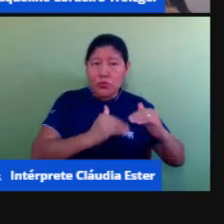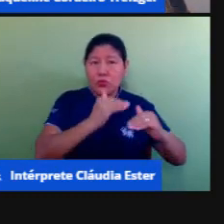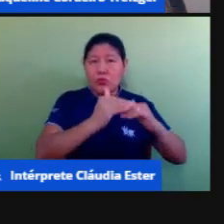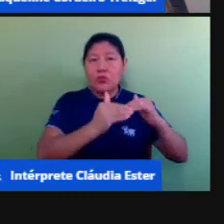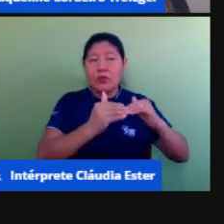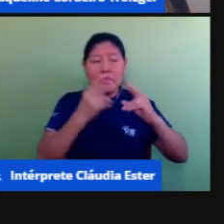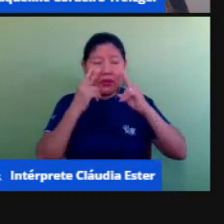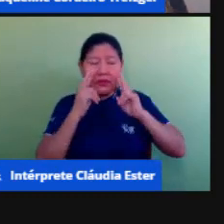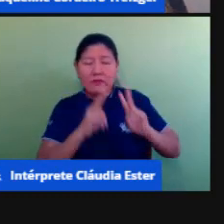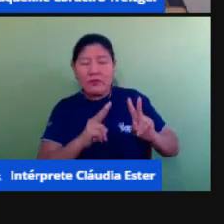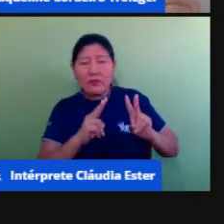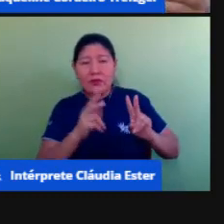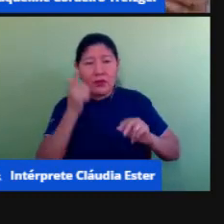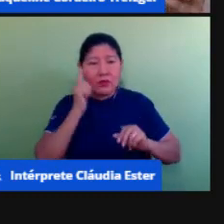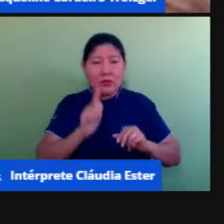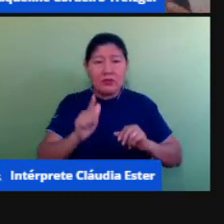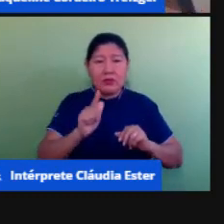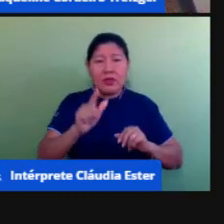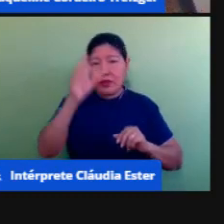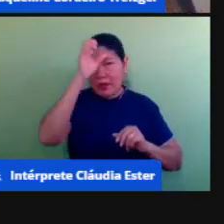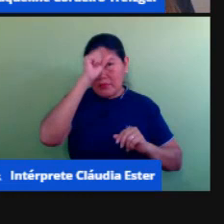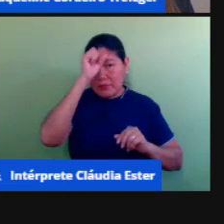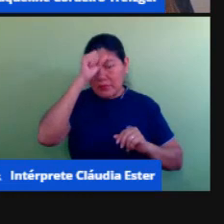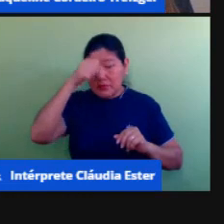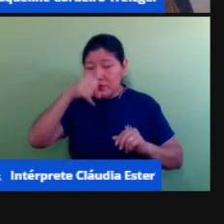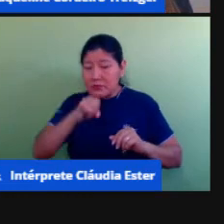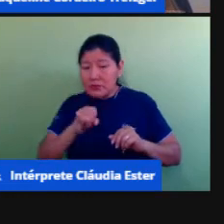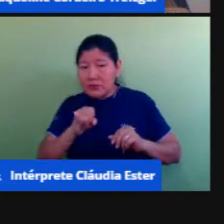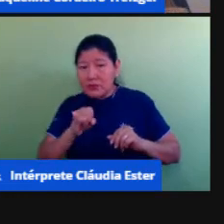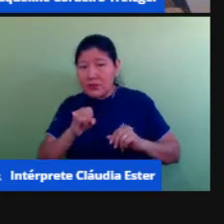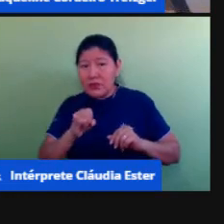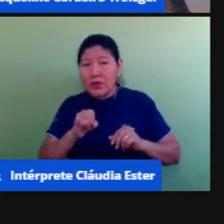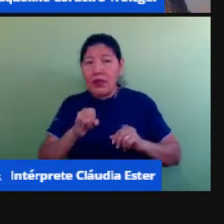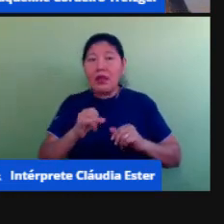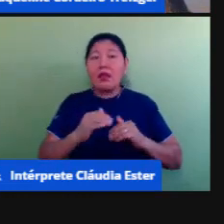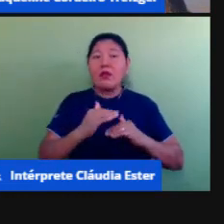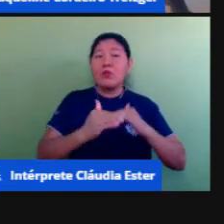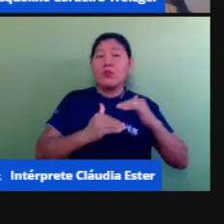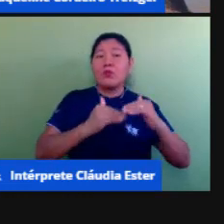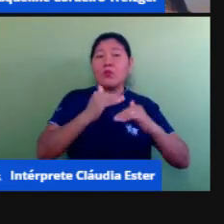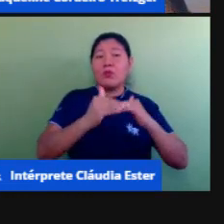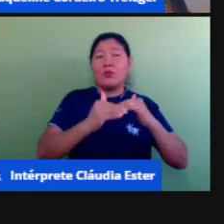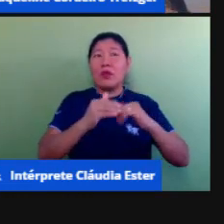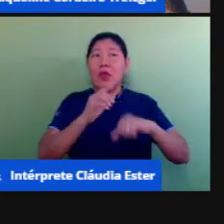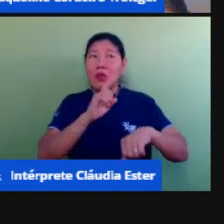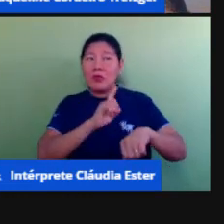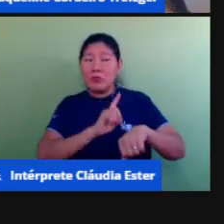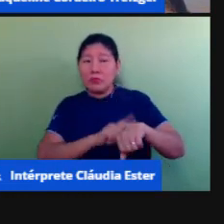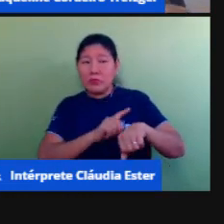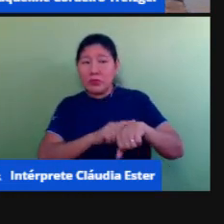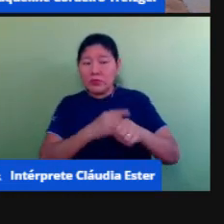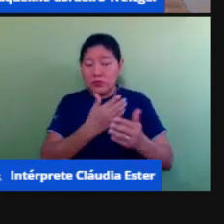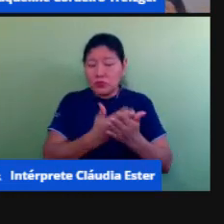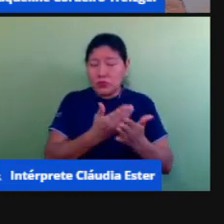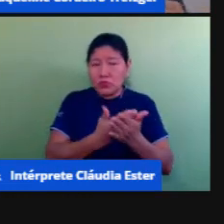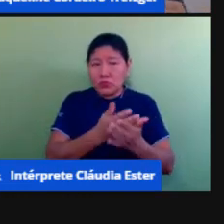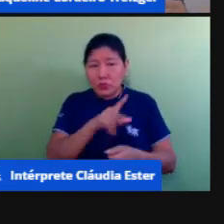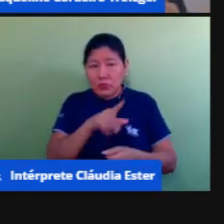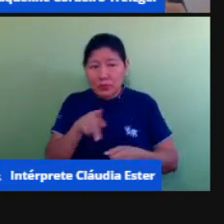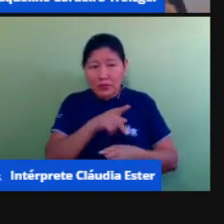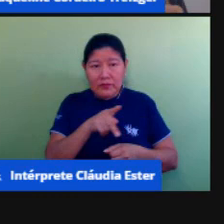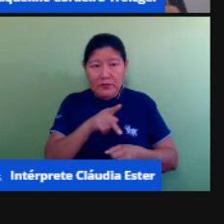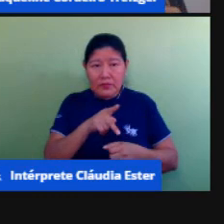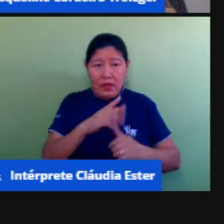estão compreendendo a aprendizagem, localizar as dificuldades ou durante a aprendizagem para que o professor possa